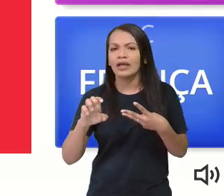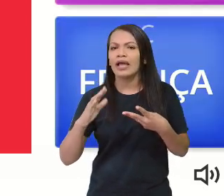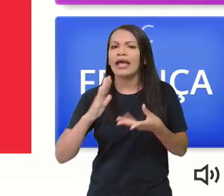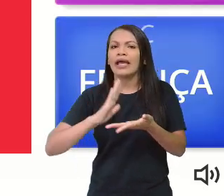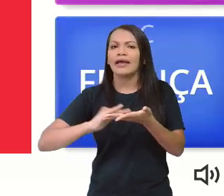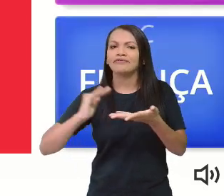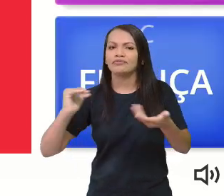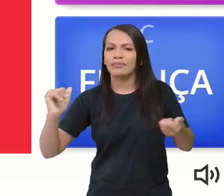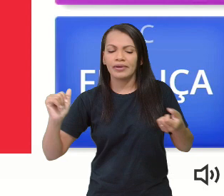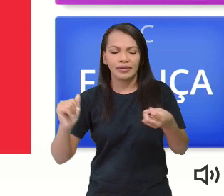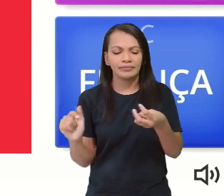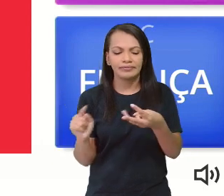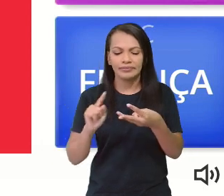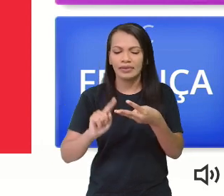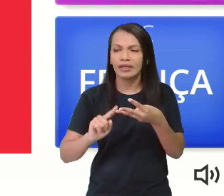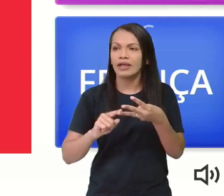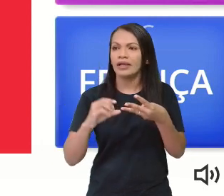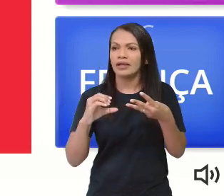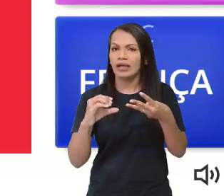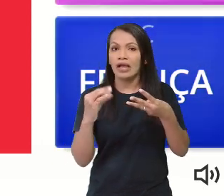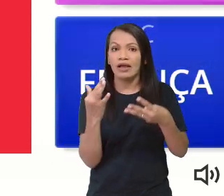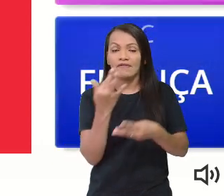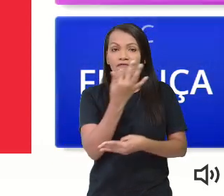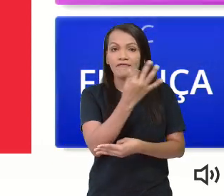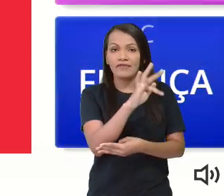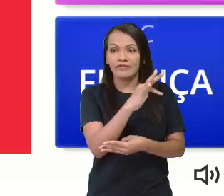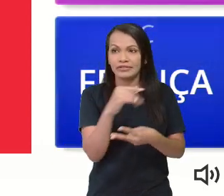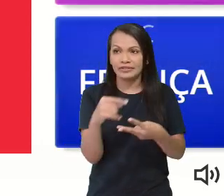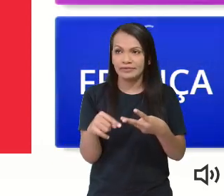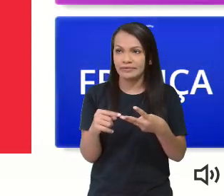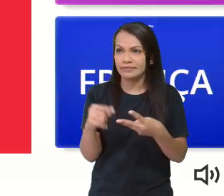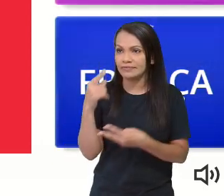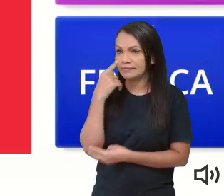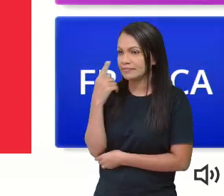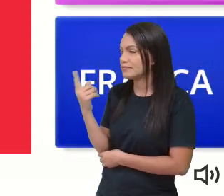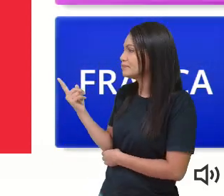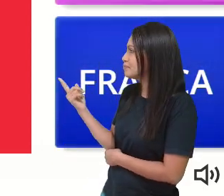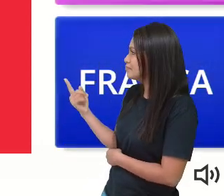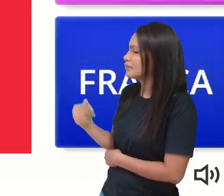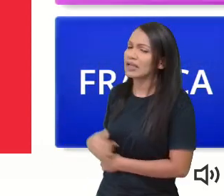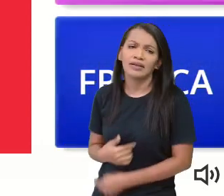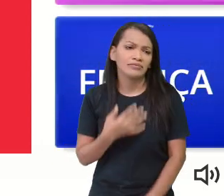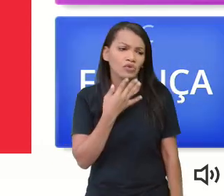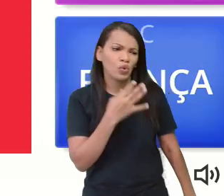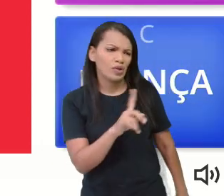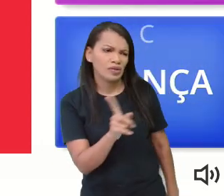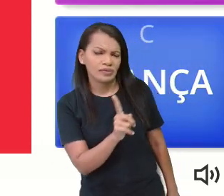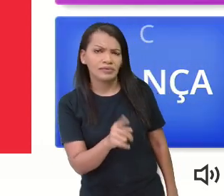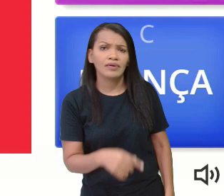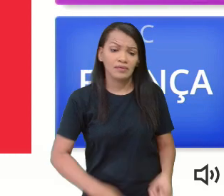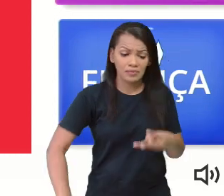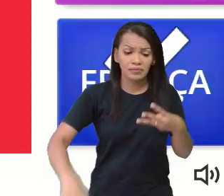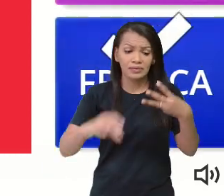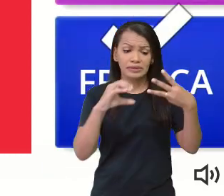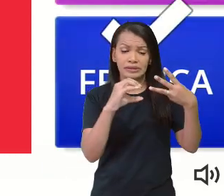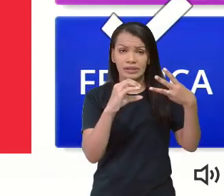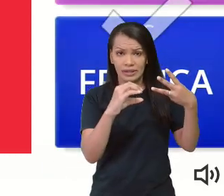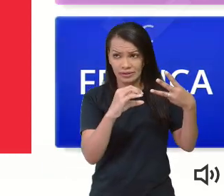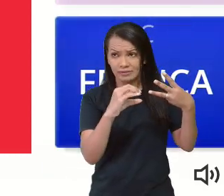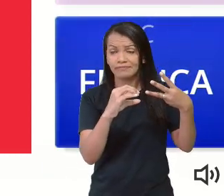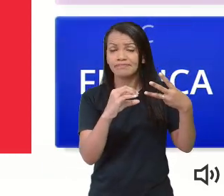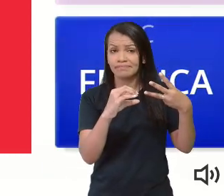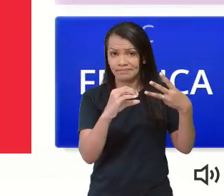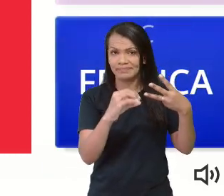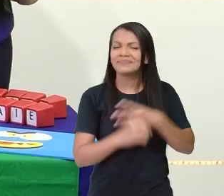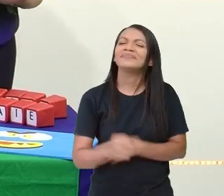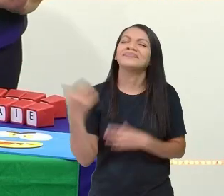aí, professora Cátia, a senhora acha? Essa eu não conheço. Eu acho que eu vou dizer também, né? Bota aí o C pra gente ver se é. Se não for, vai aparecer um